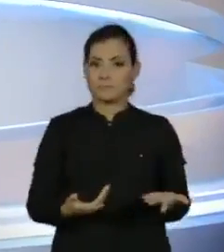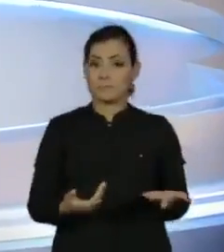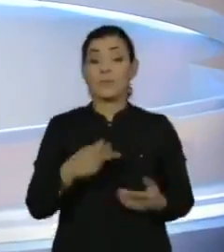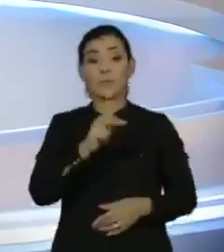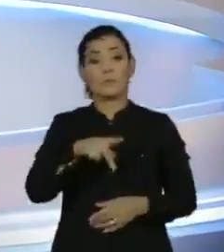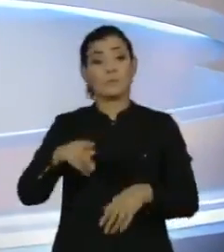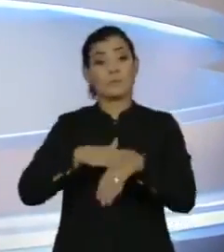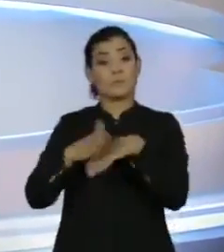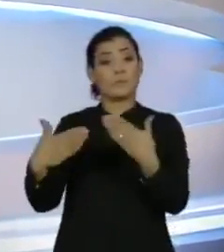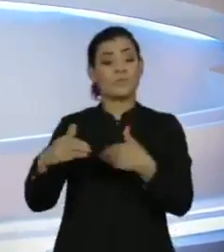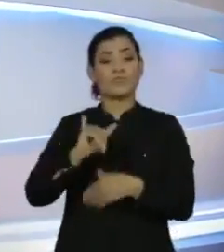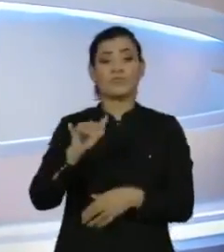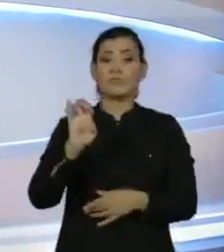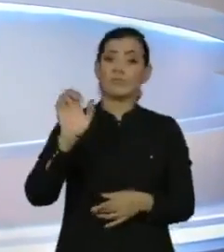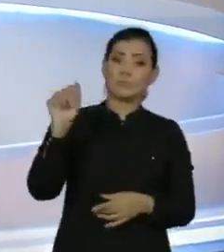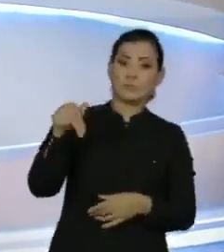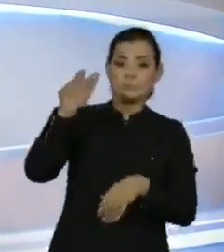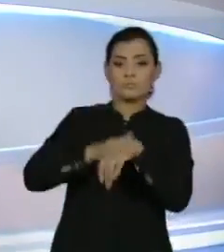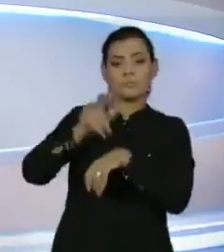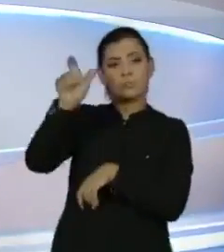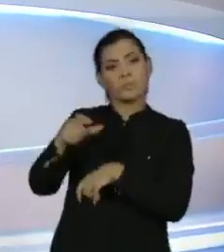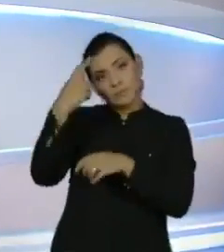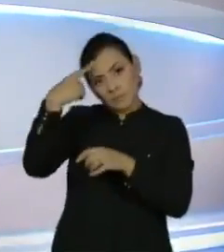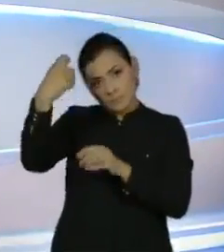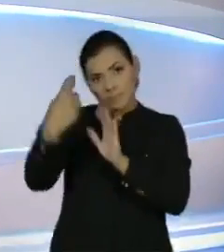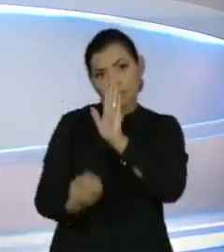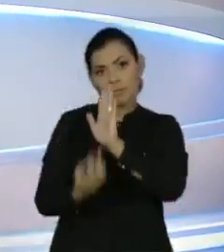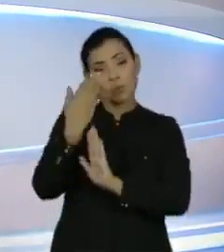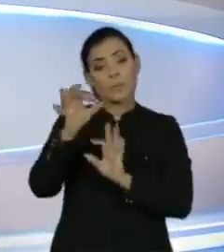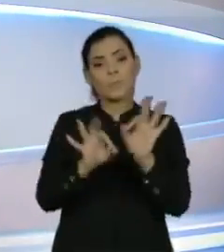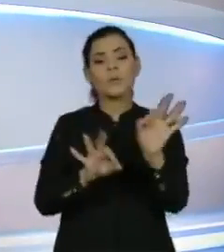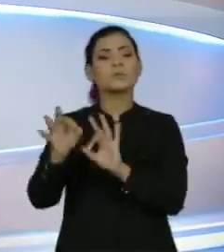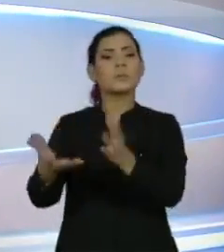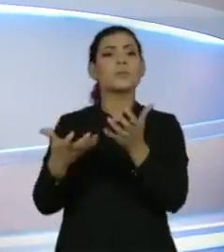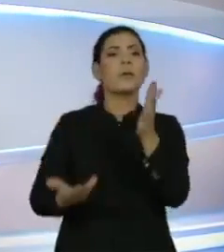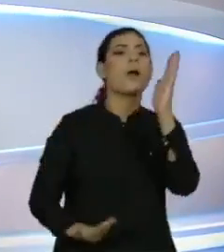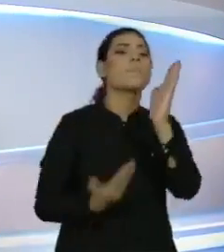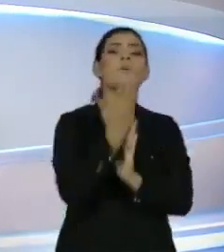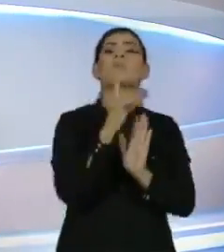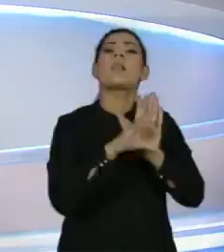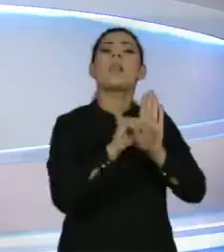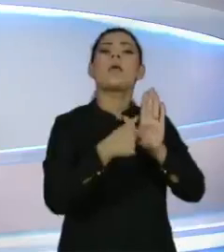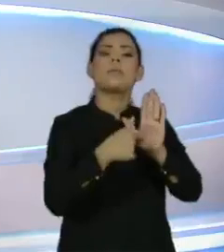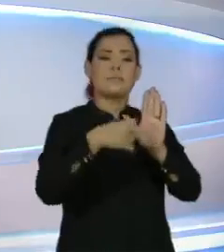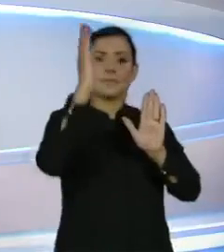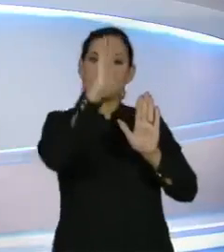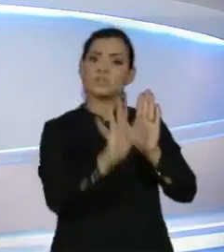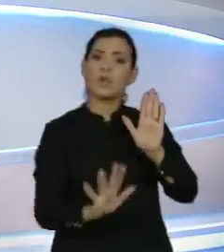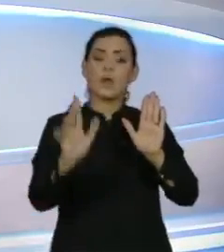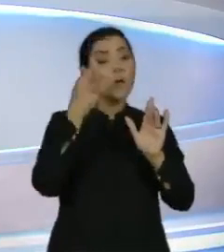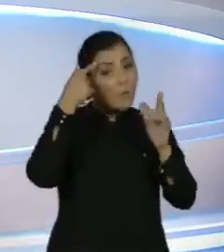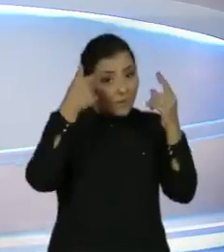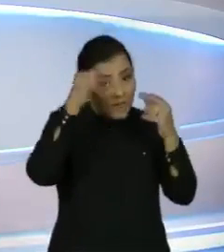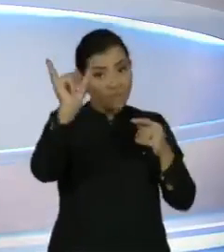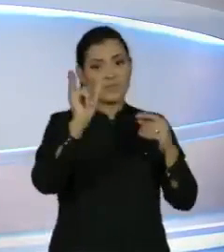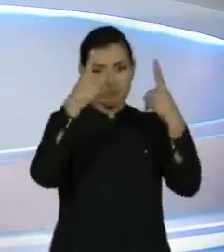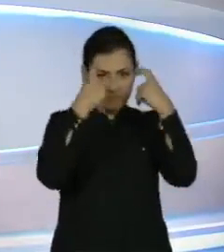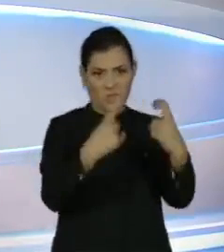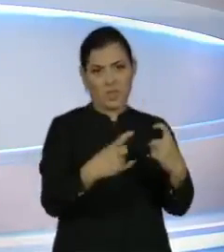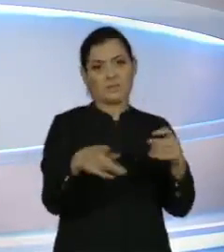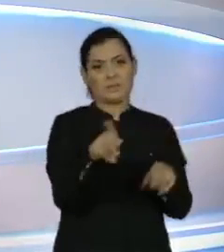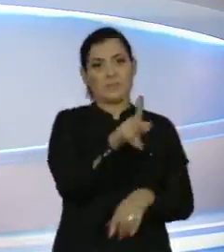professor Janis Fidelis, idealizador do projeto que busca a aprovação de uma lei nacional de combate à violência